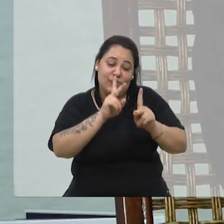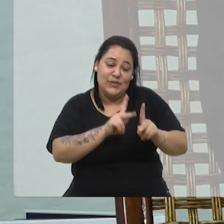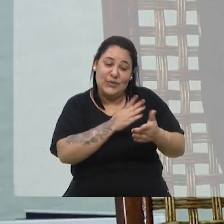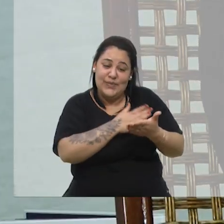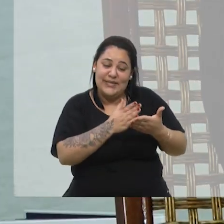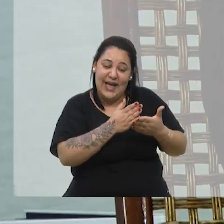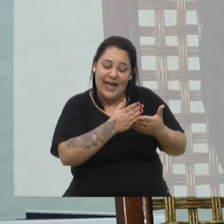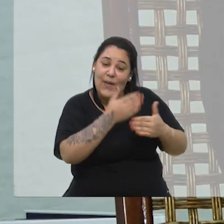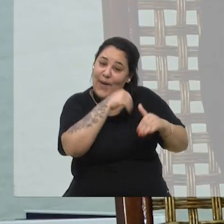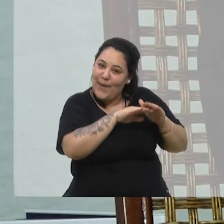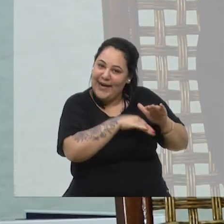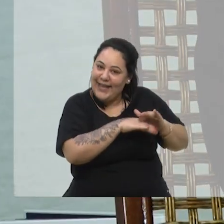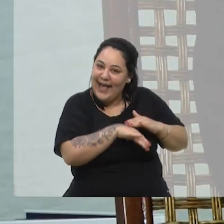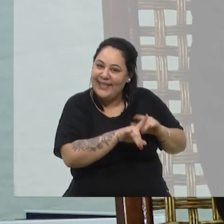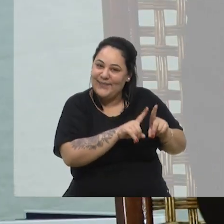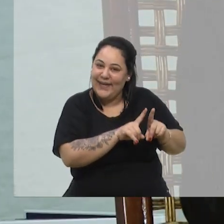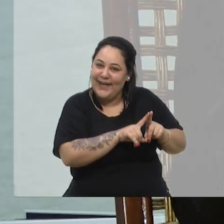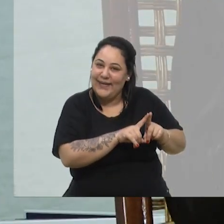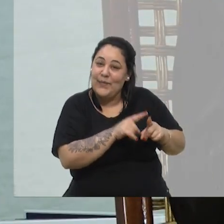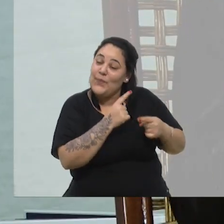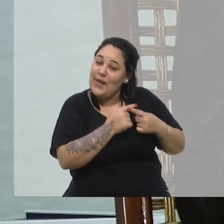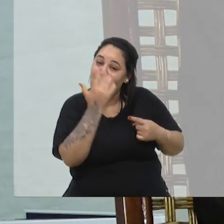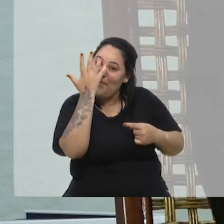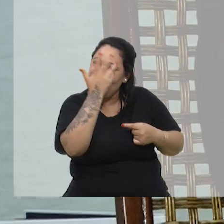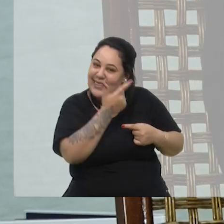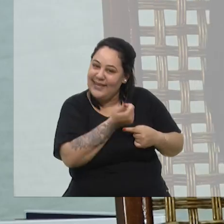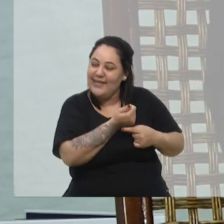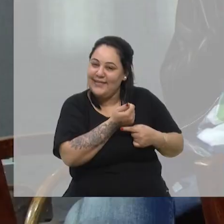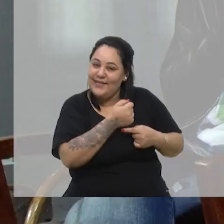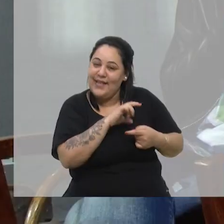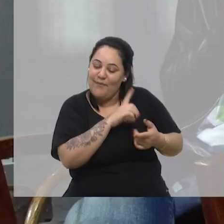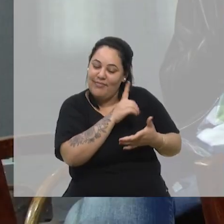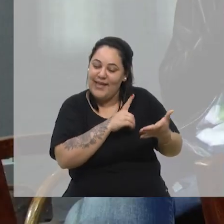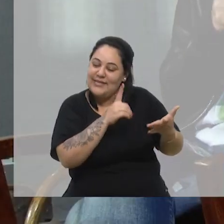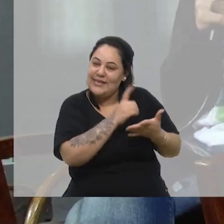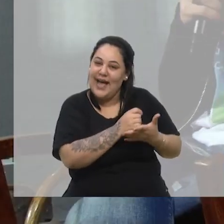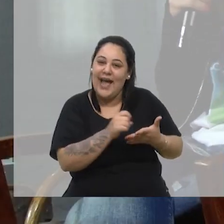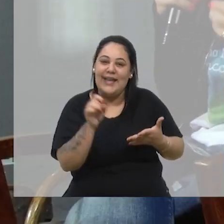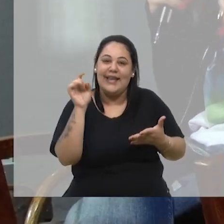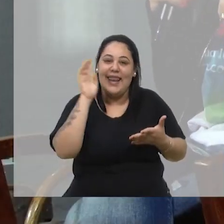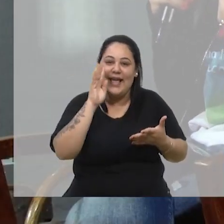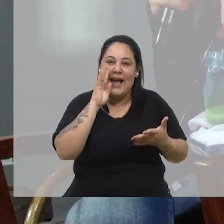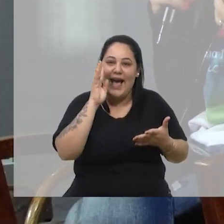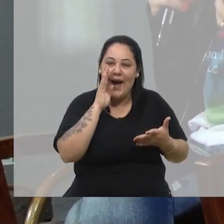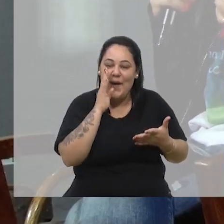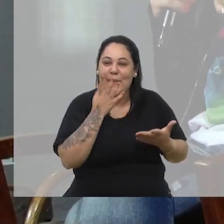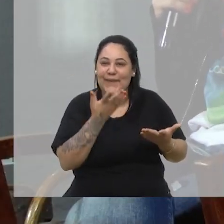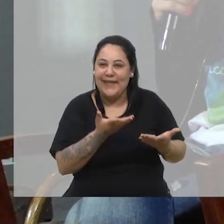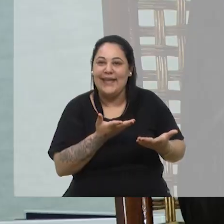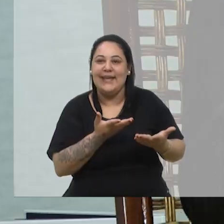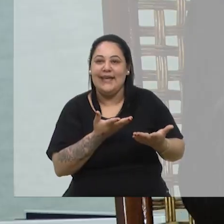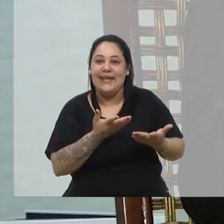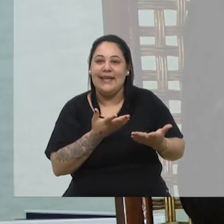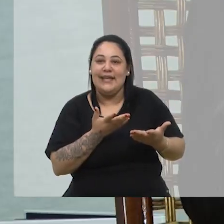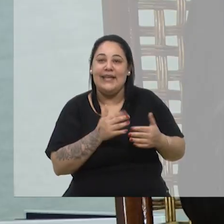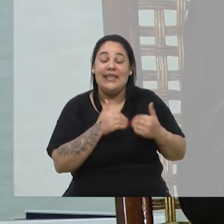ao longo desses anos, começaram a ser artigos colecionáveis, justamente